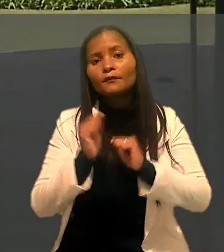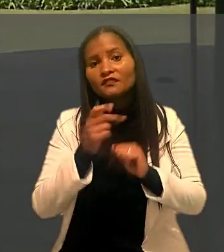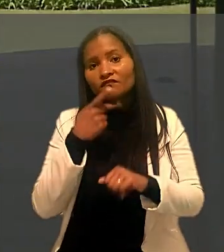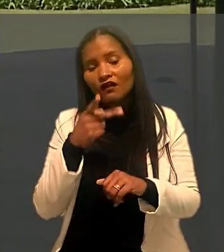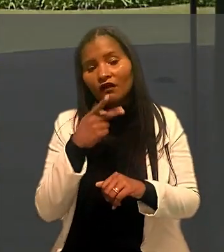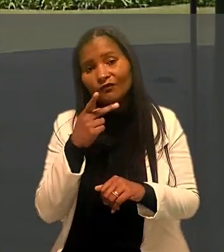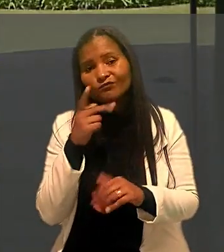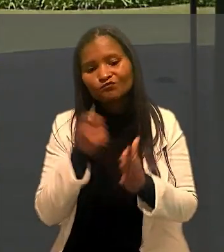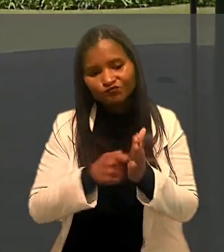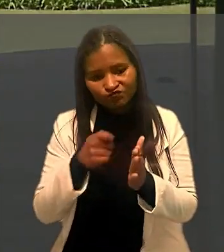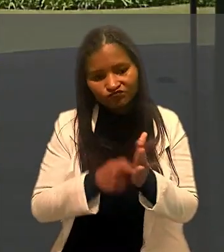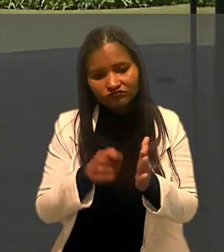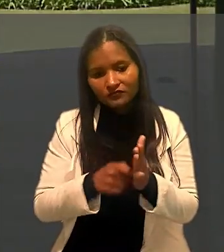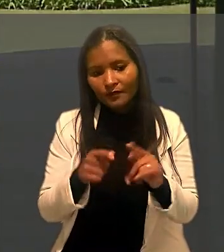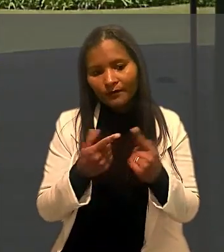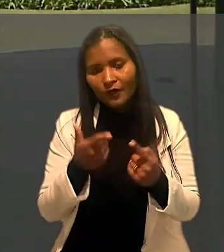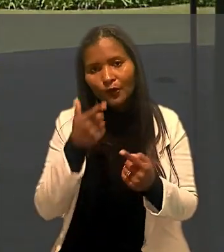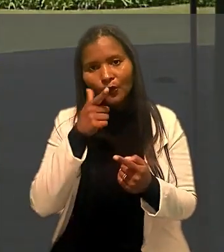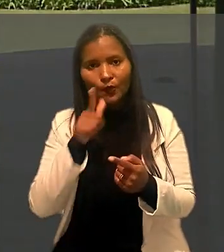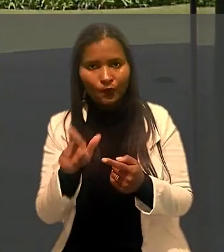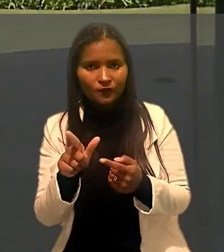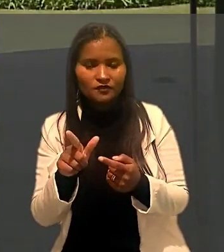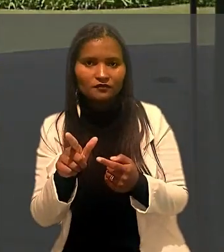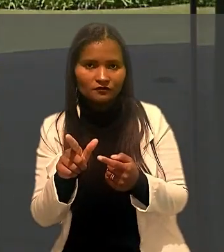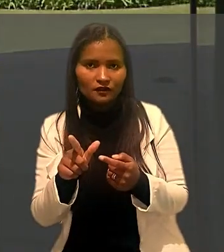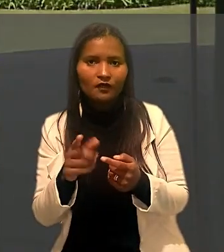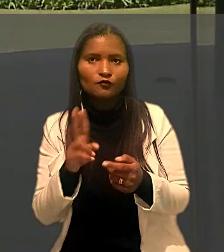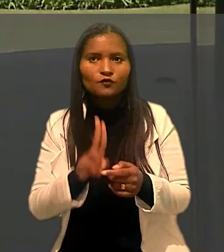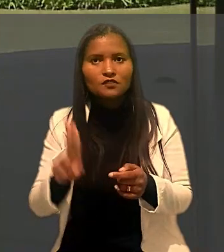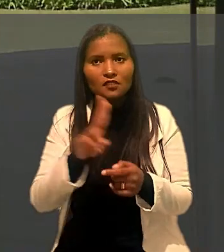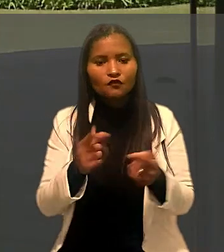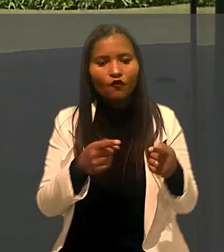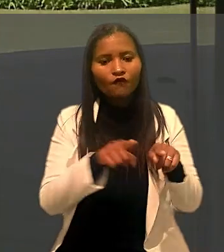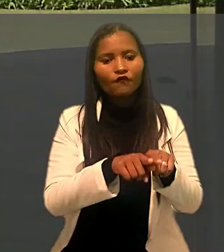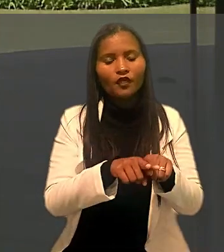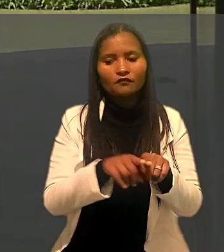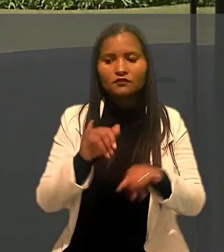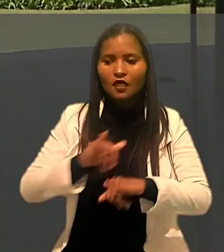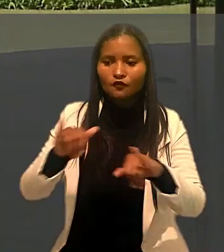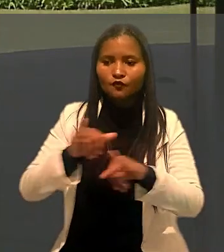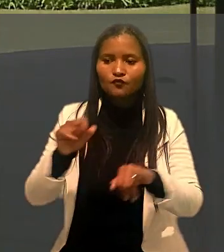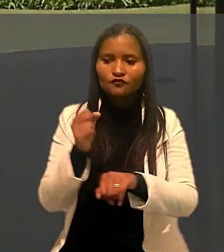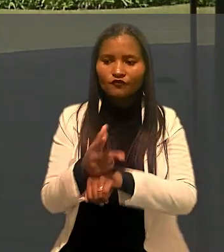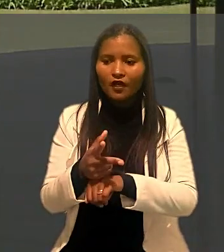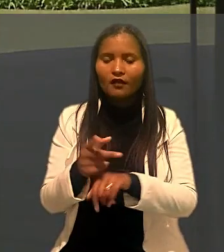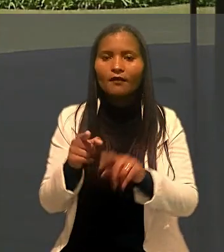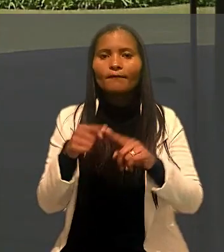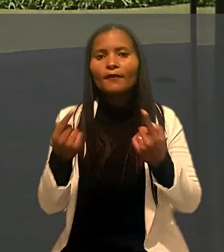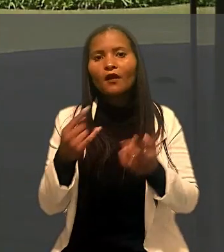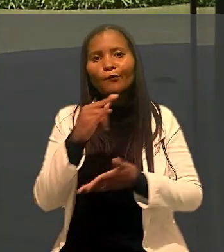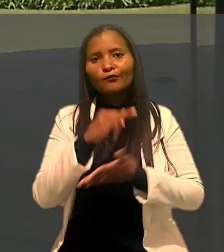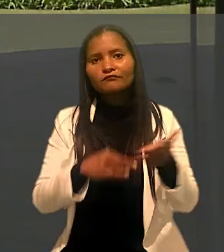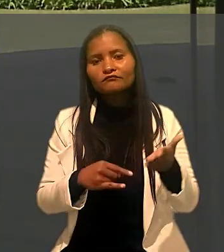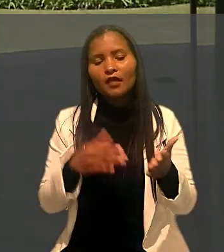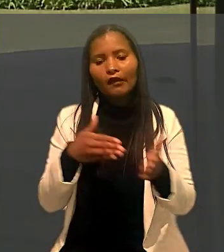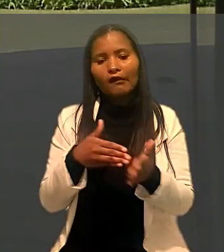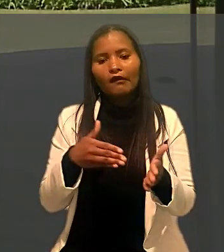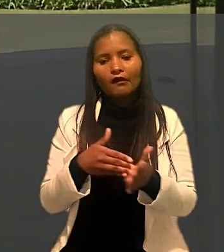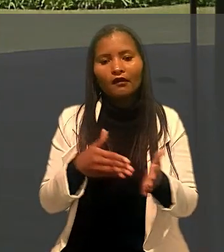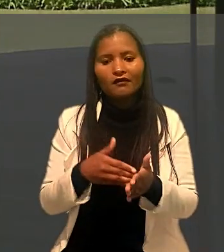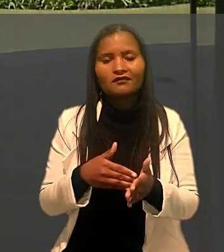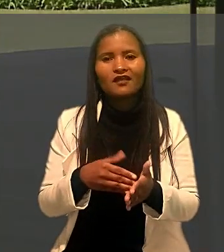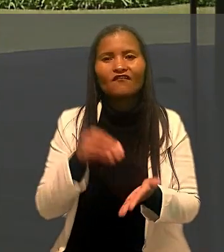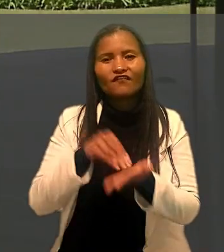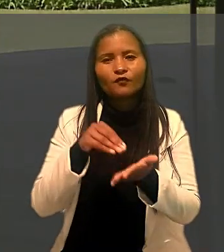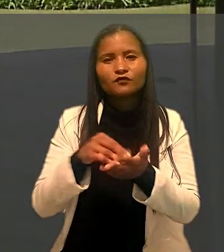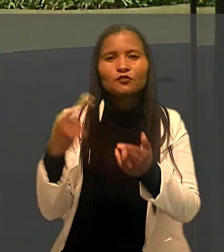havia tentado, sem sucesso, cumprir a cota por meio de convênios e anúncios de vagas, mas que as contratações esbarravam na